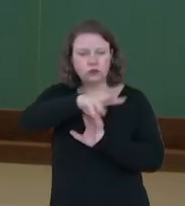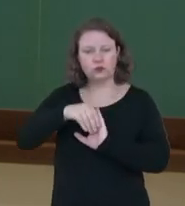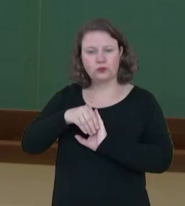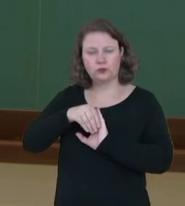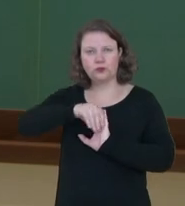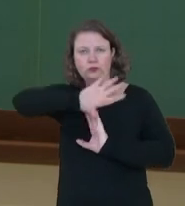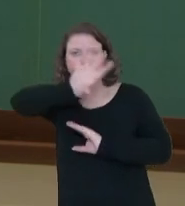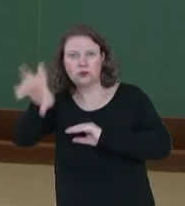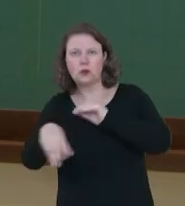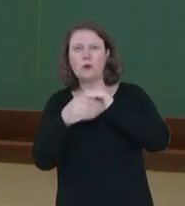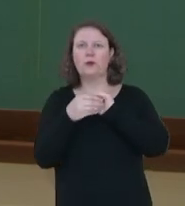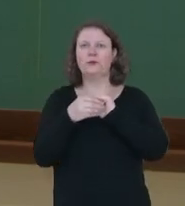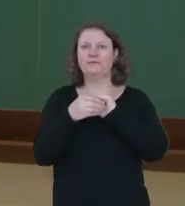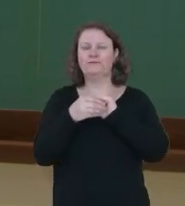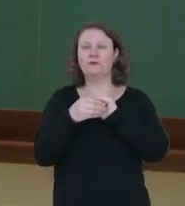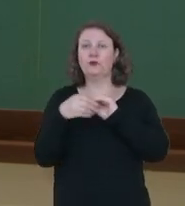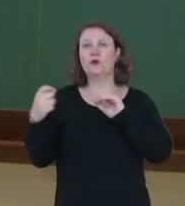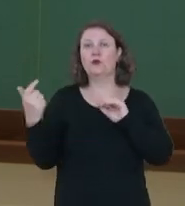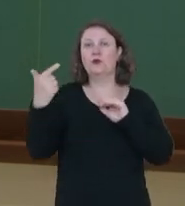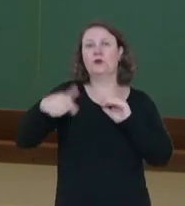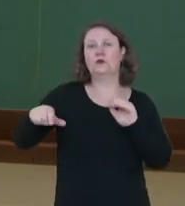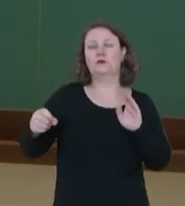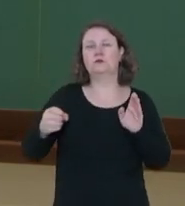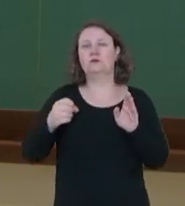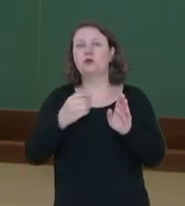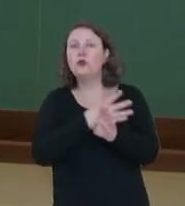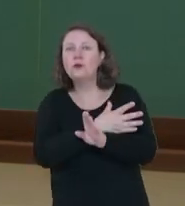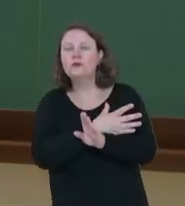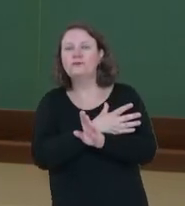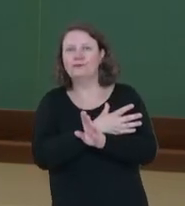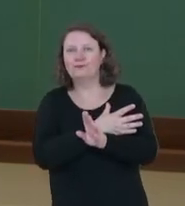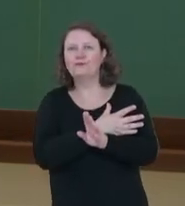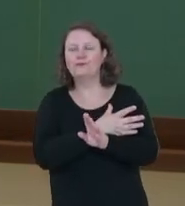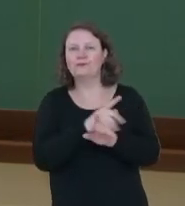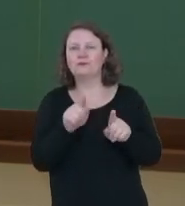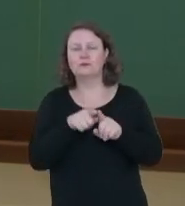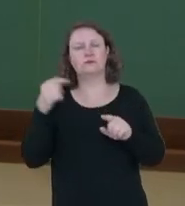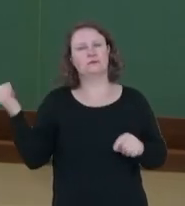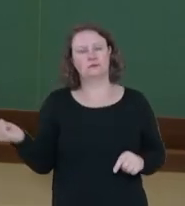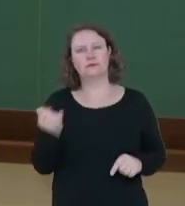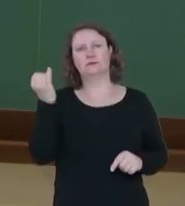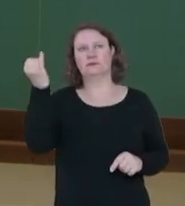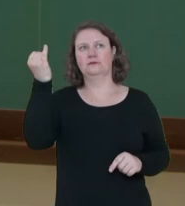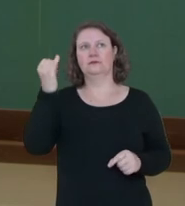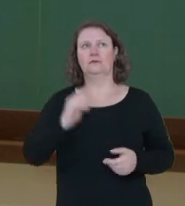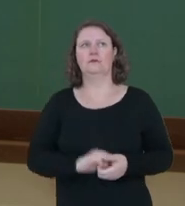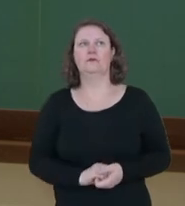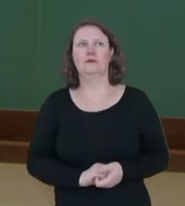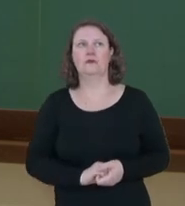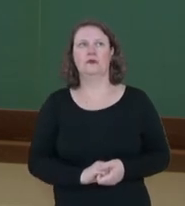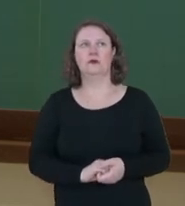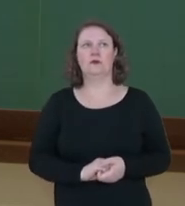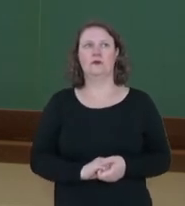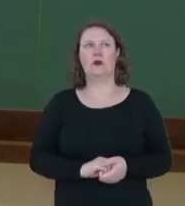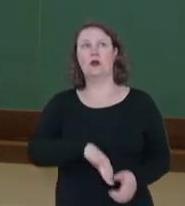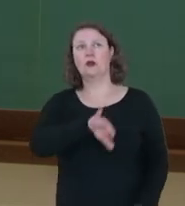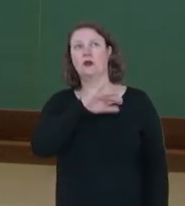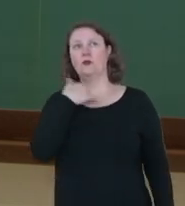neodarwinismo, que é outros estudos que a gente tem. Então, de extrema importância. E Mendel